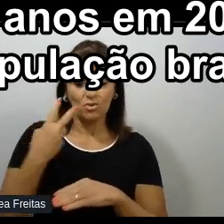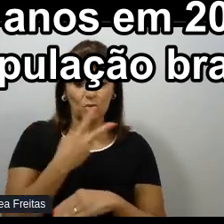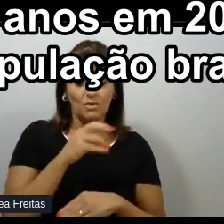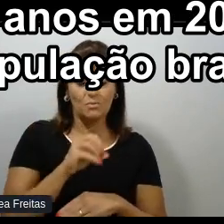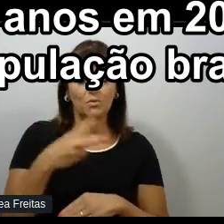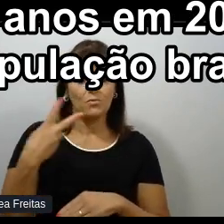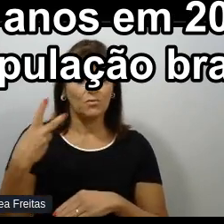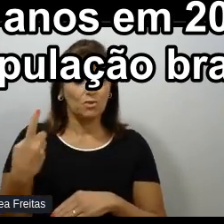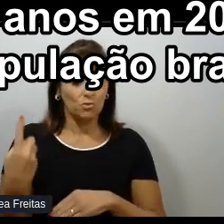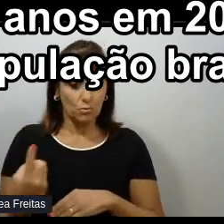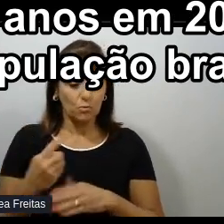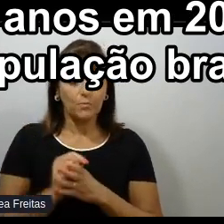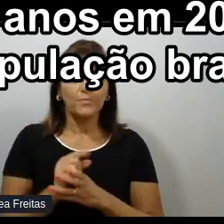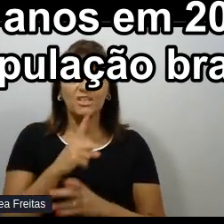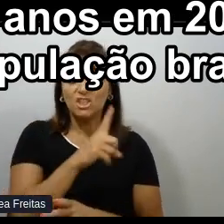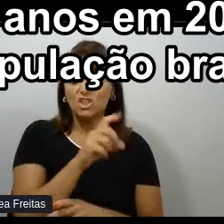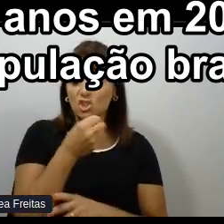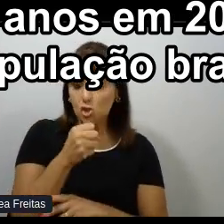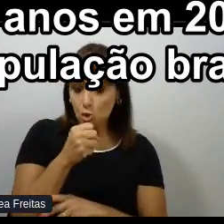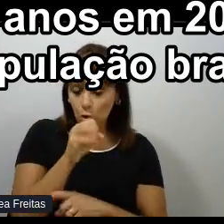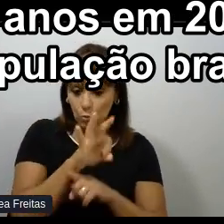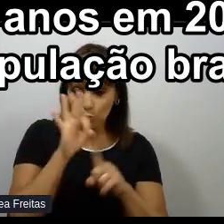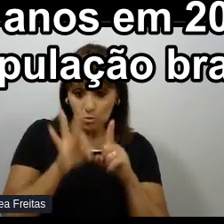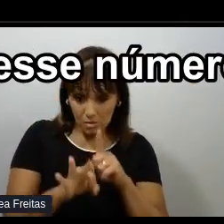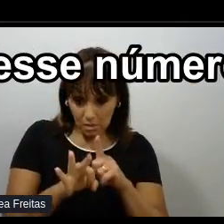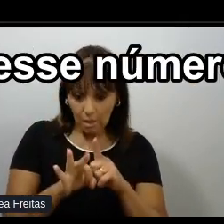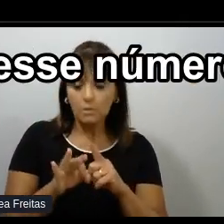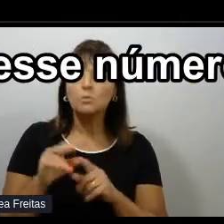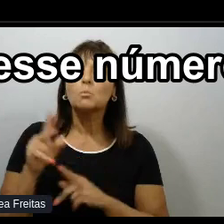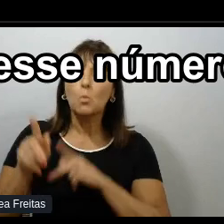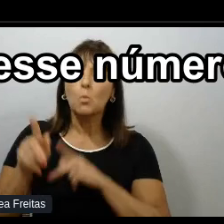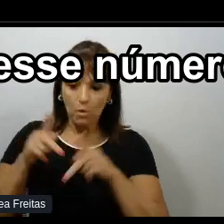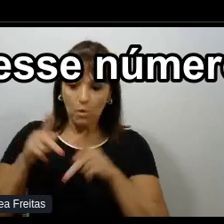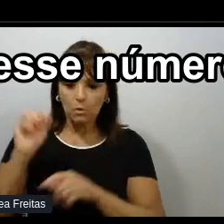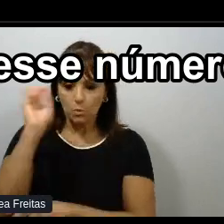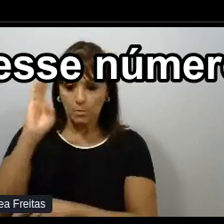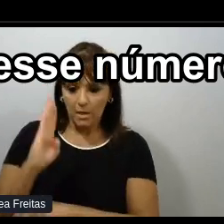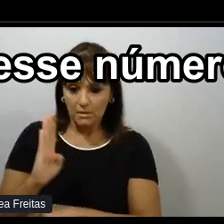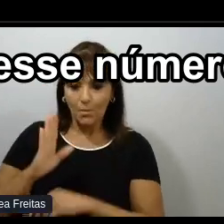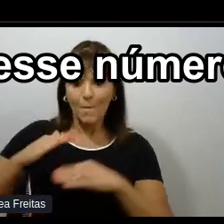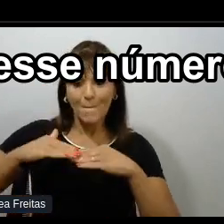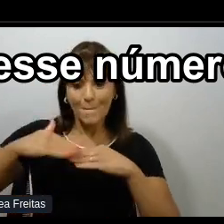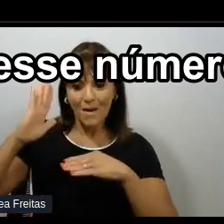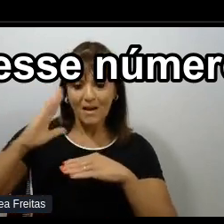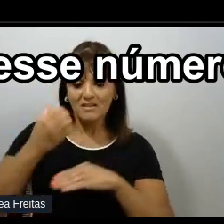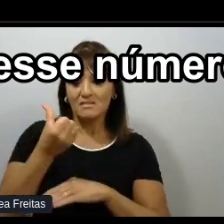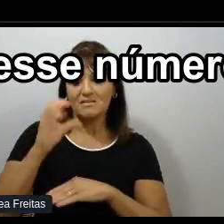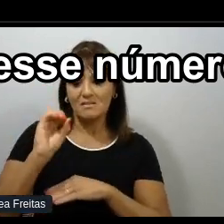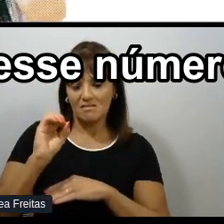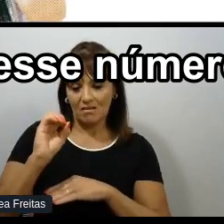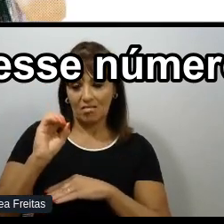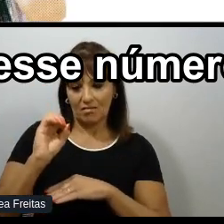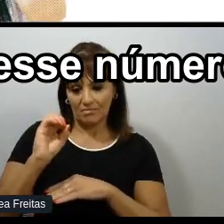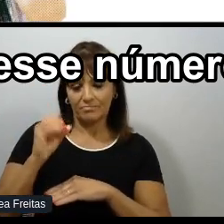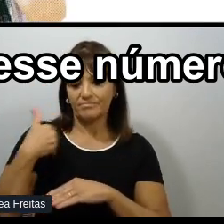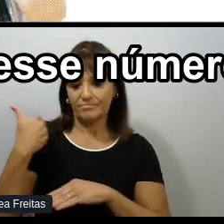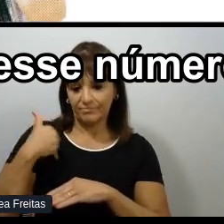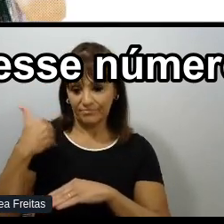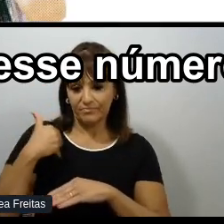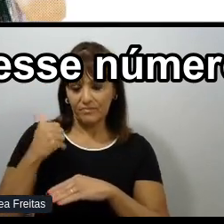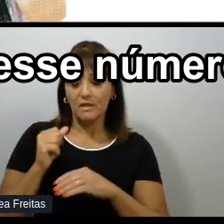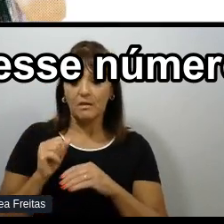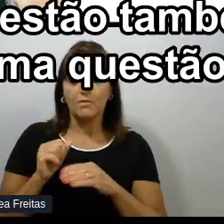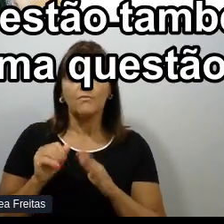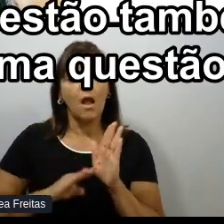E no Brasil, esse cenário não é diferente, então, dos 70% dos idosos que estão aposentados, 21% continuam trabalhando, e os